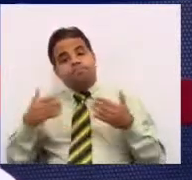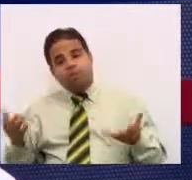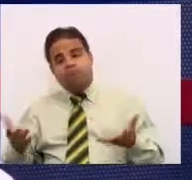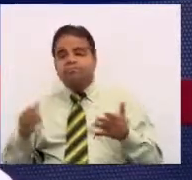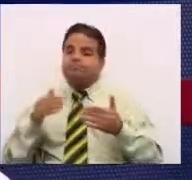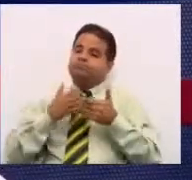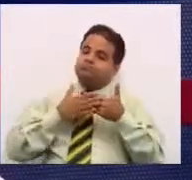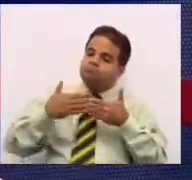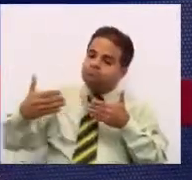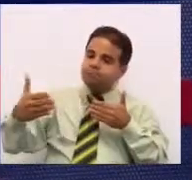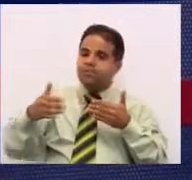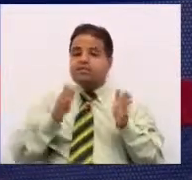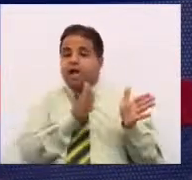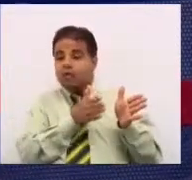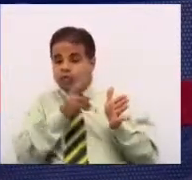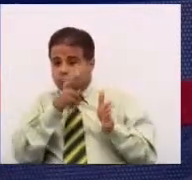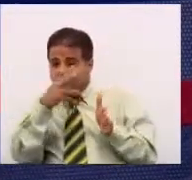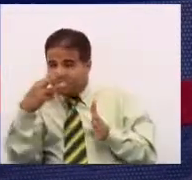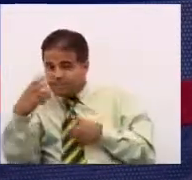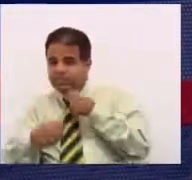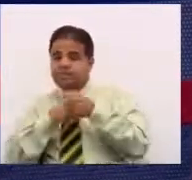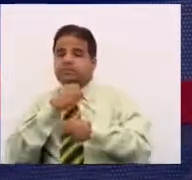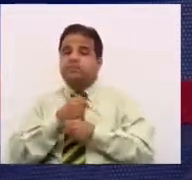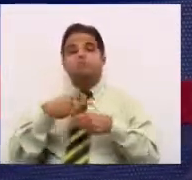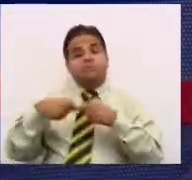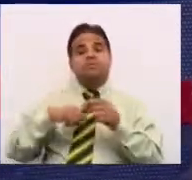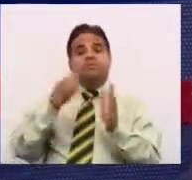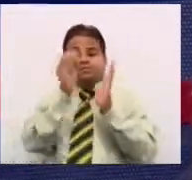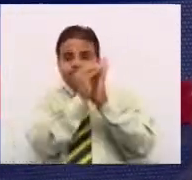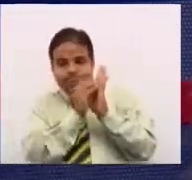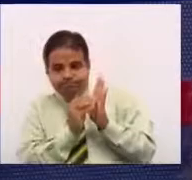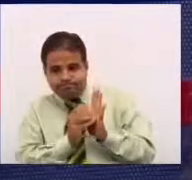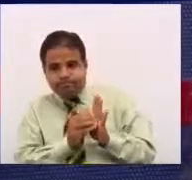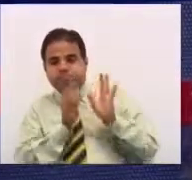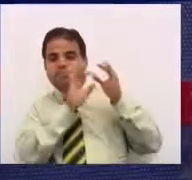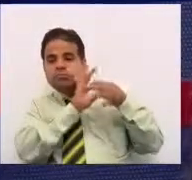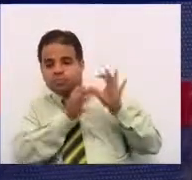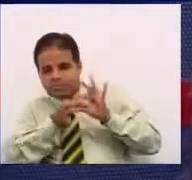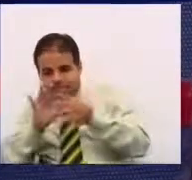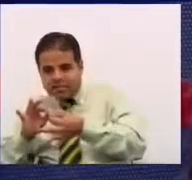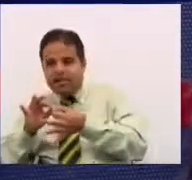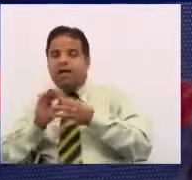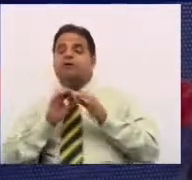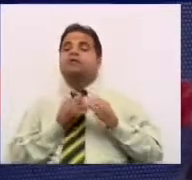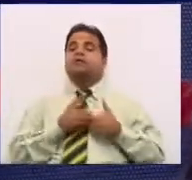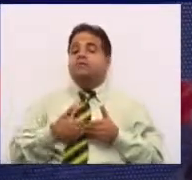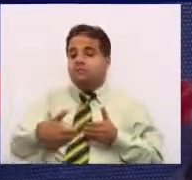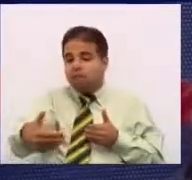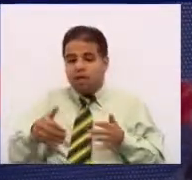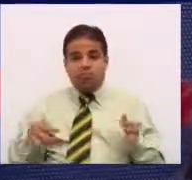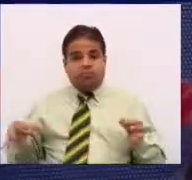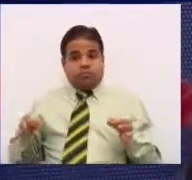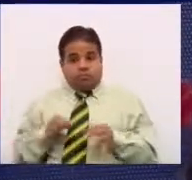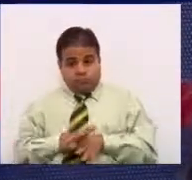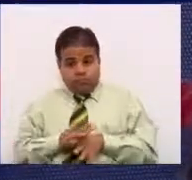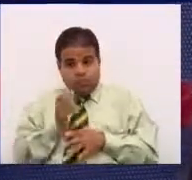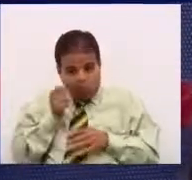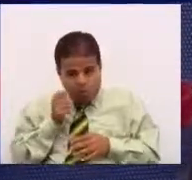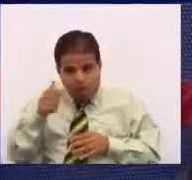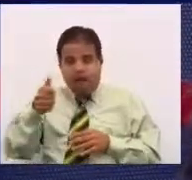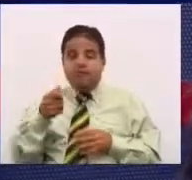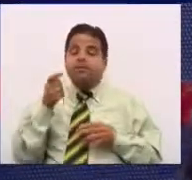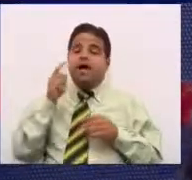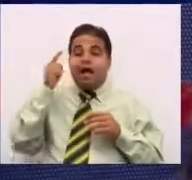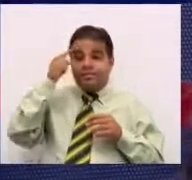se passaram 2, 3 anos, precisa ser contextualizado, estamos concluindo esta atualização e a ideia é